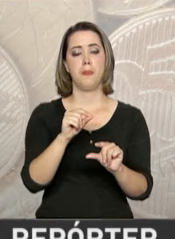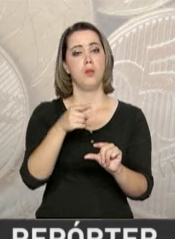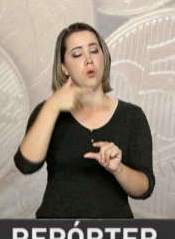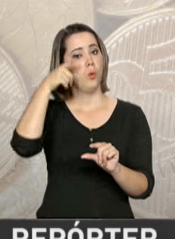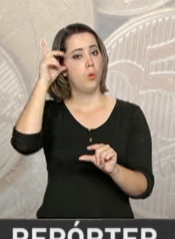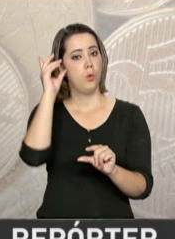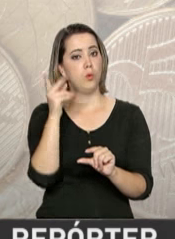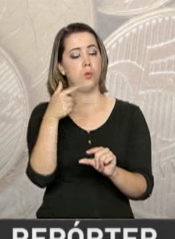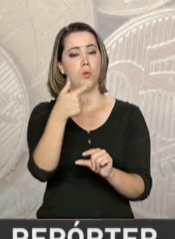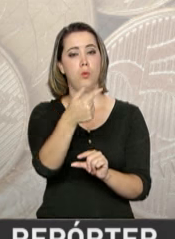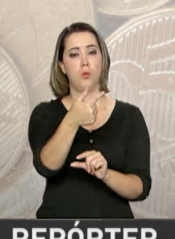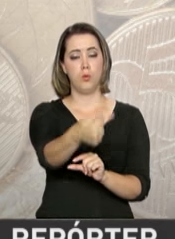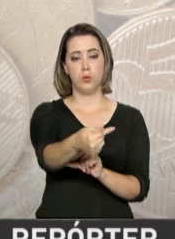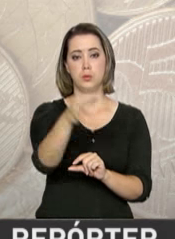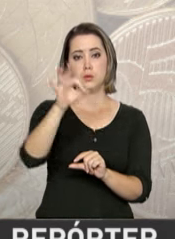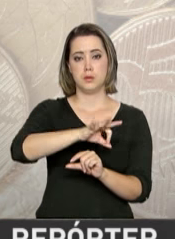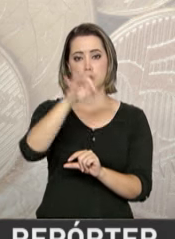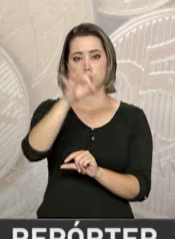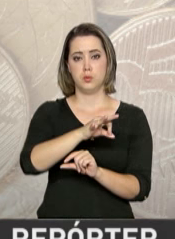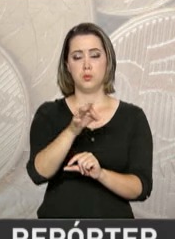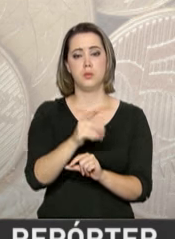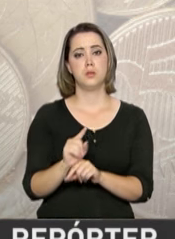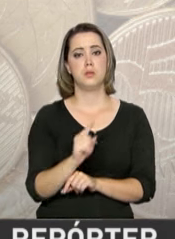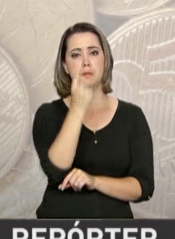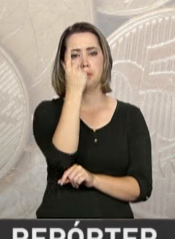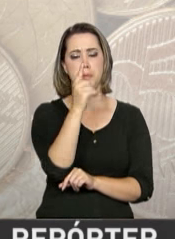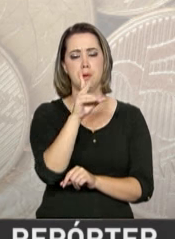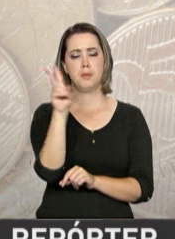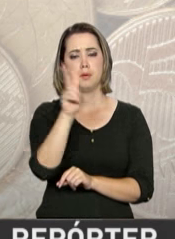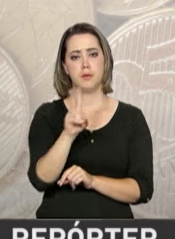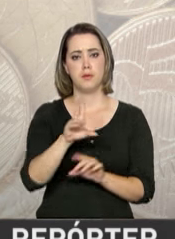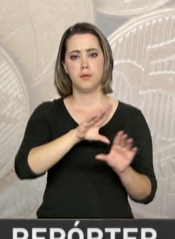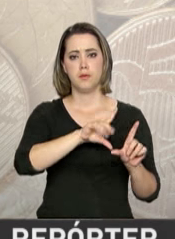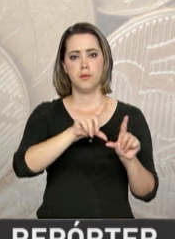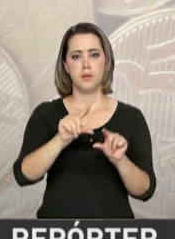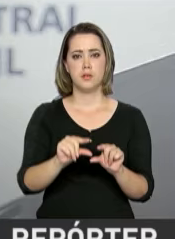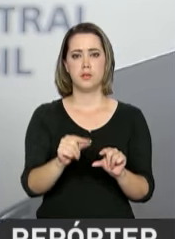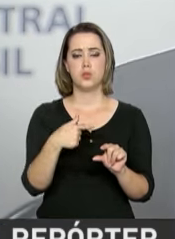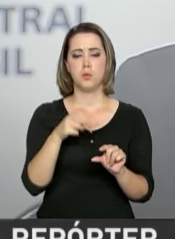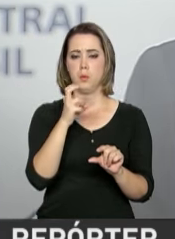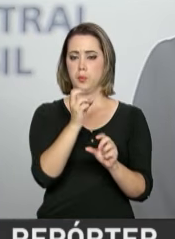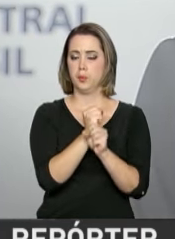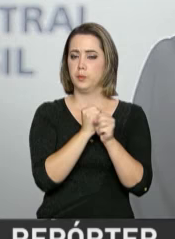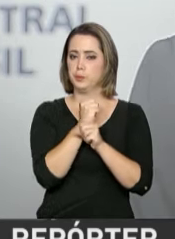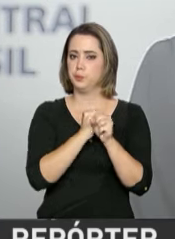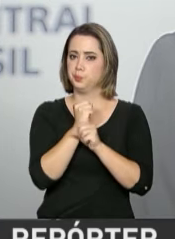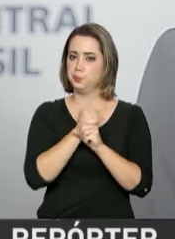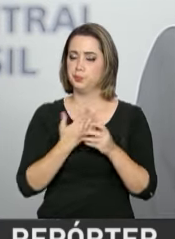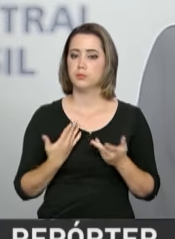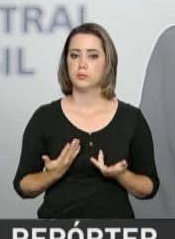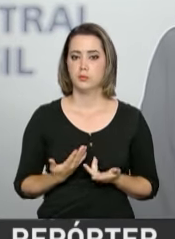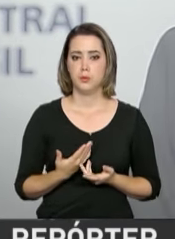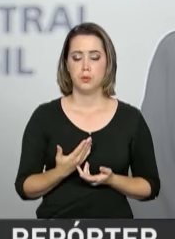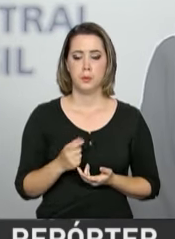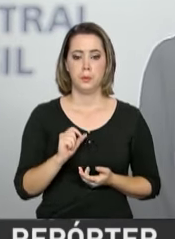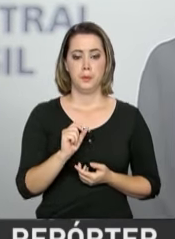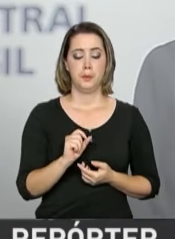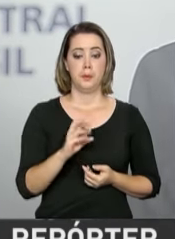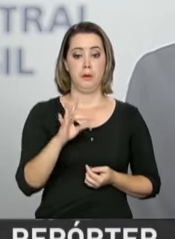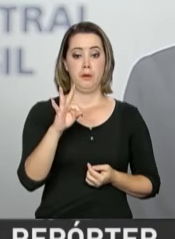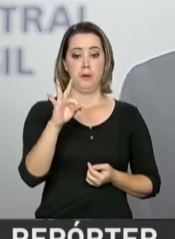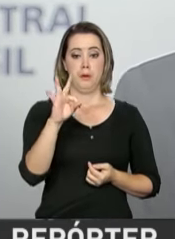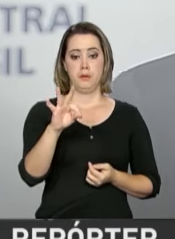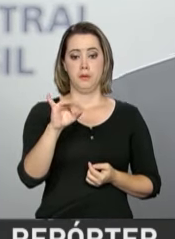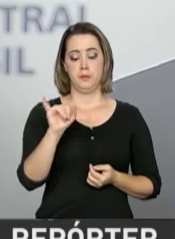7 6 7 por cento a primeira queda em quase cinco anos p ela